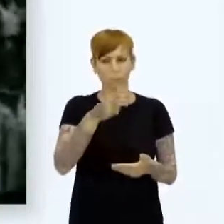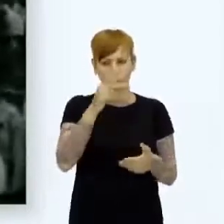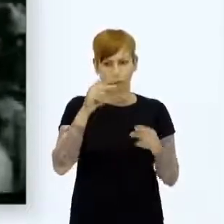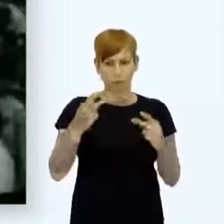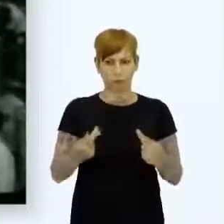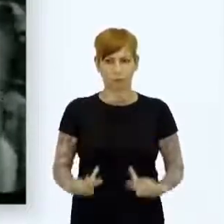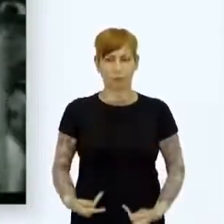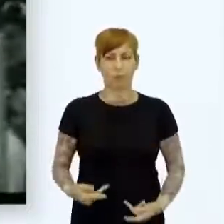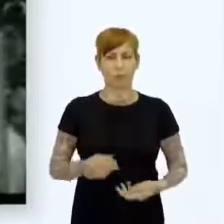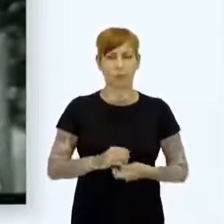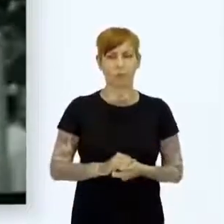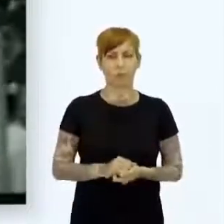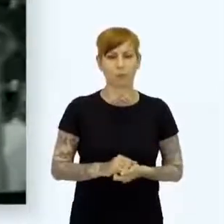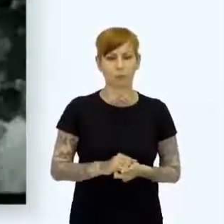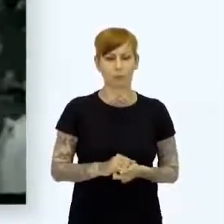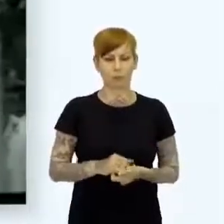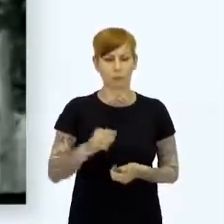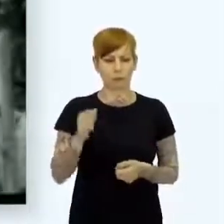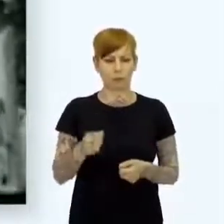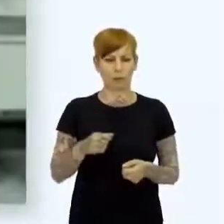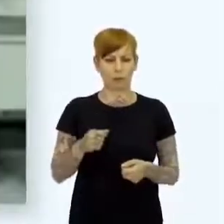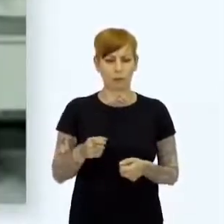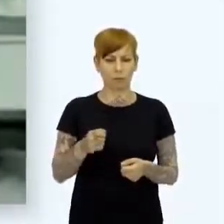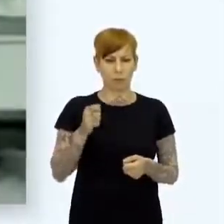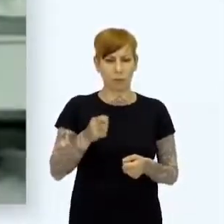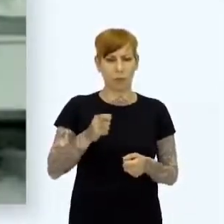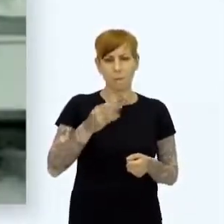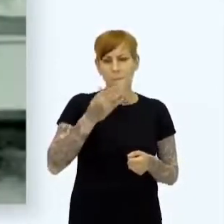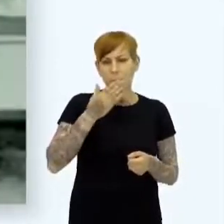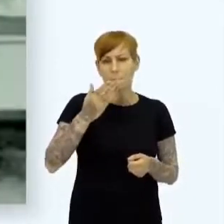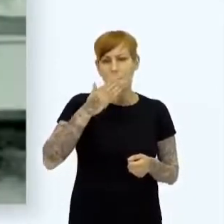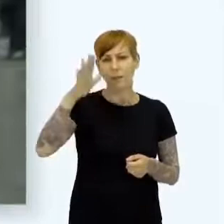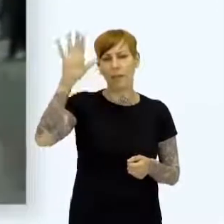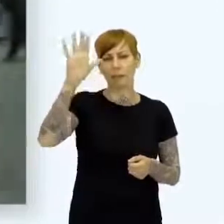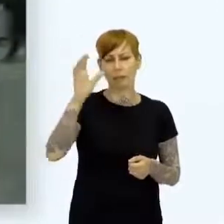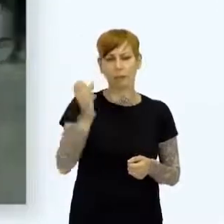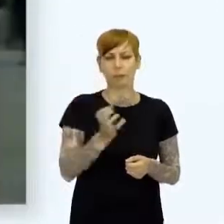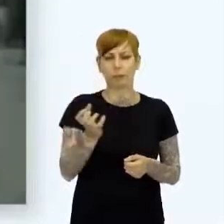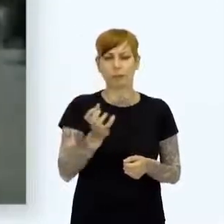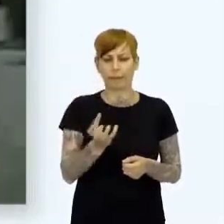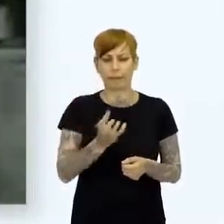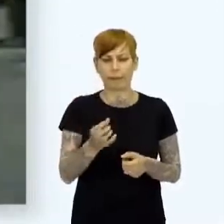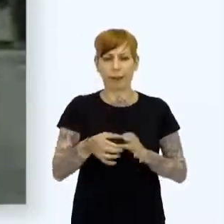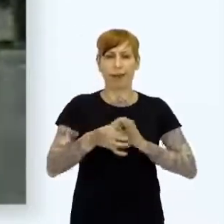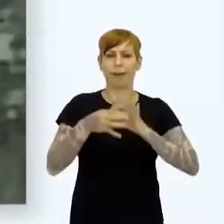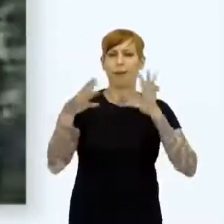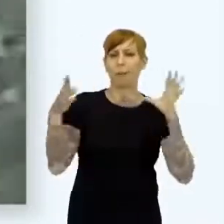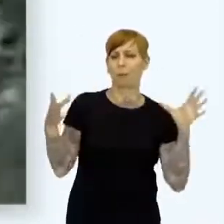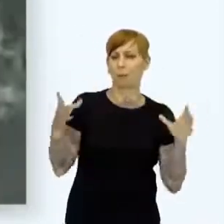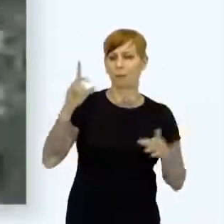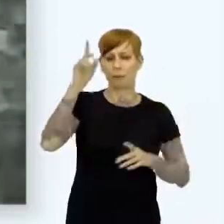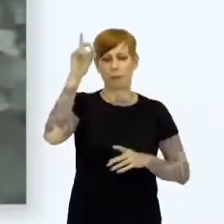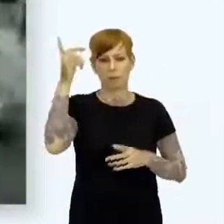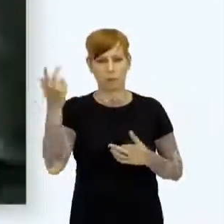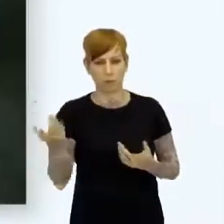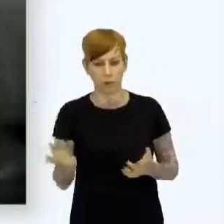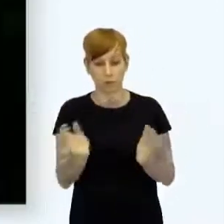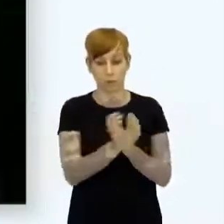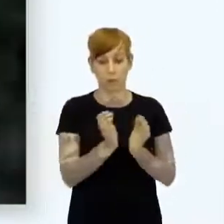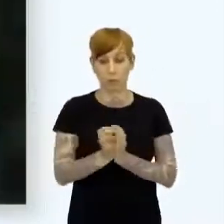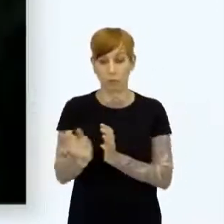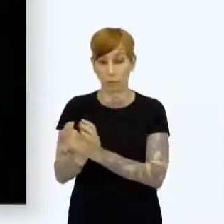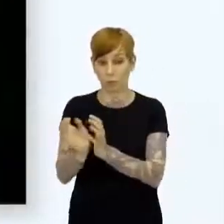nas marchas da família com Deus pela liberdade. Os sindicatos trabalhistas e a União Nacional dos